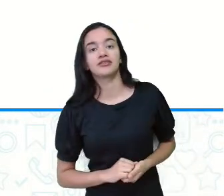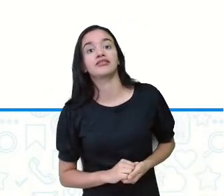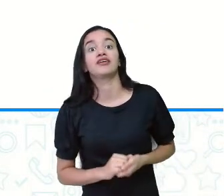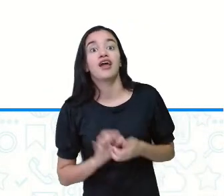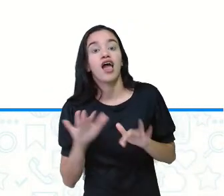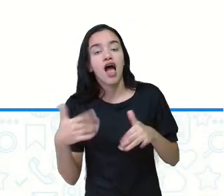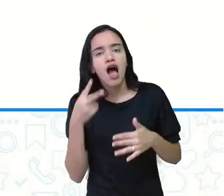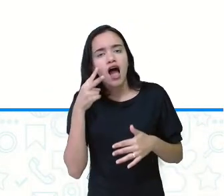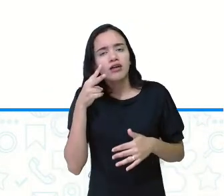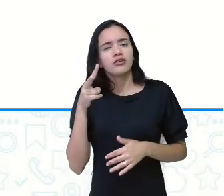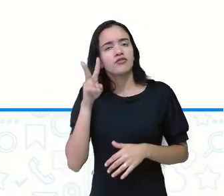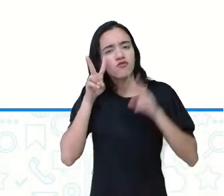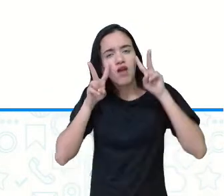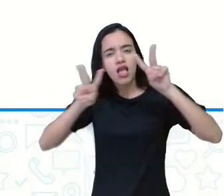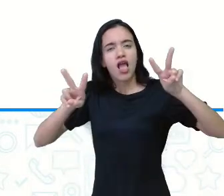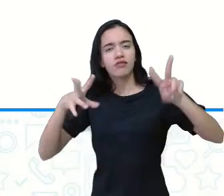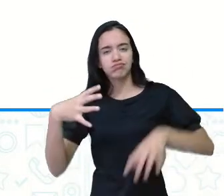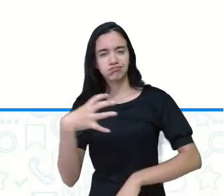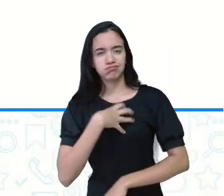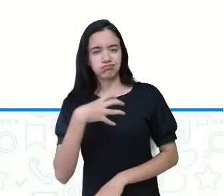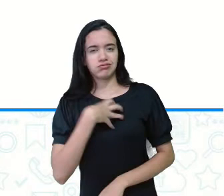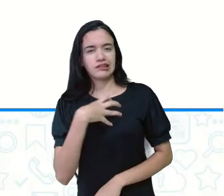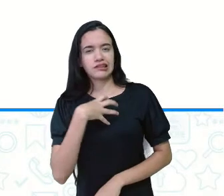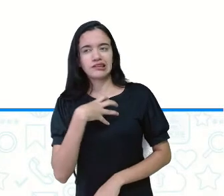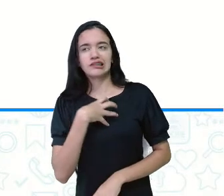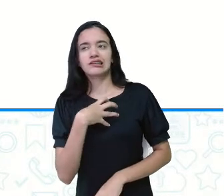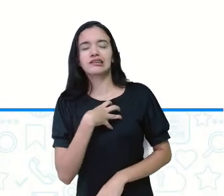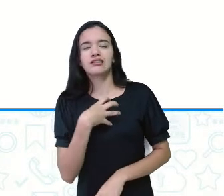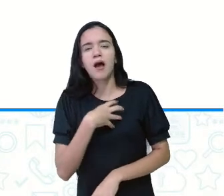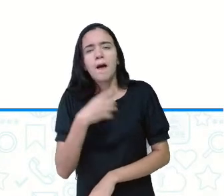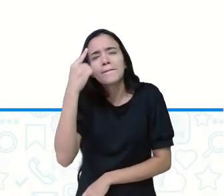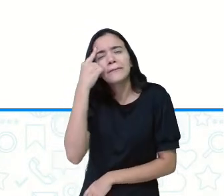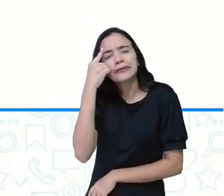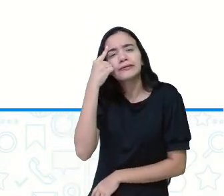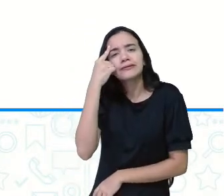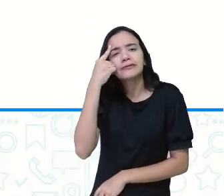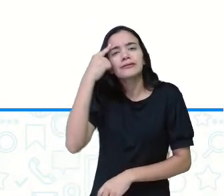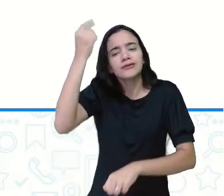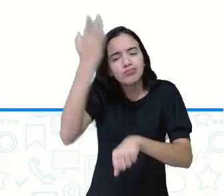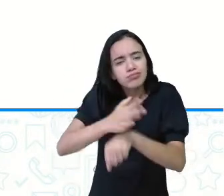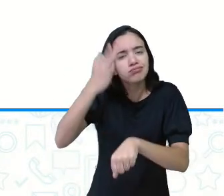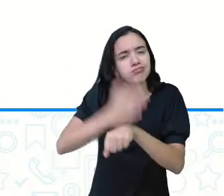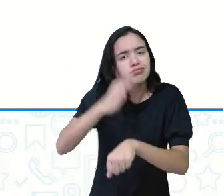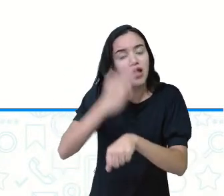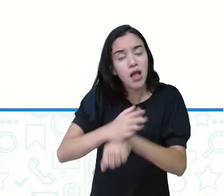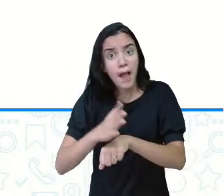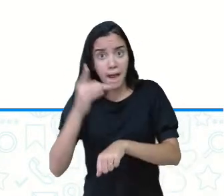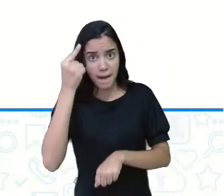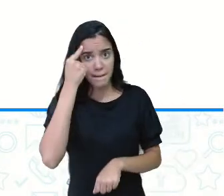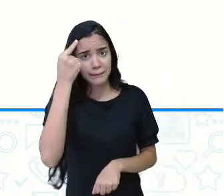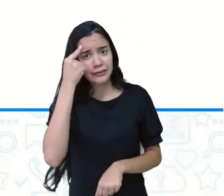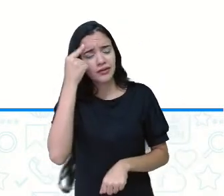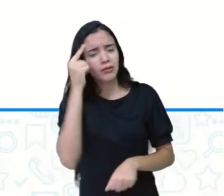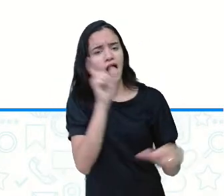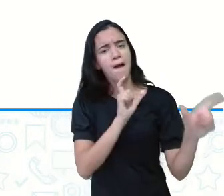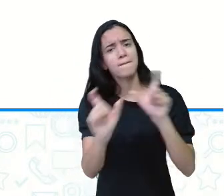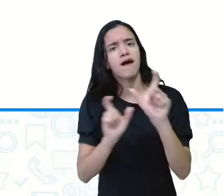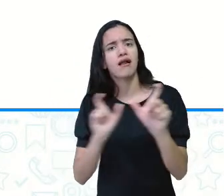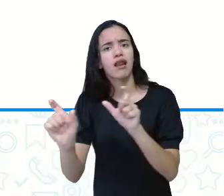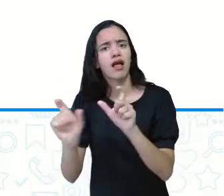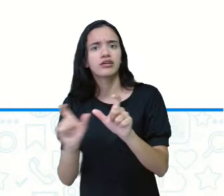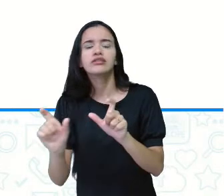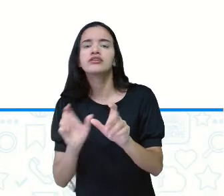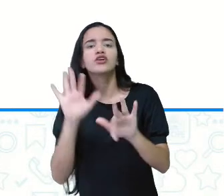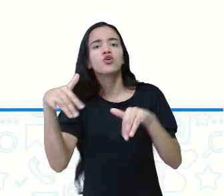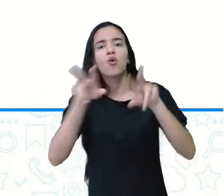Veja, sinta, pense e faça. Perceberam que as palavras têm a ver com